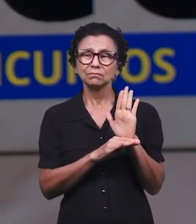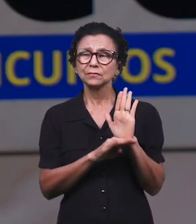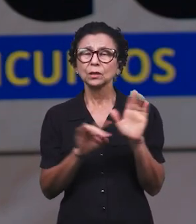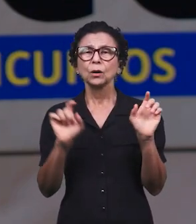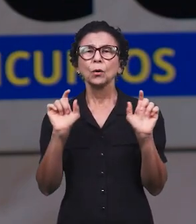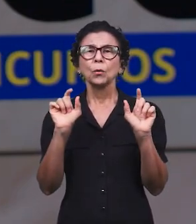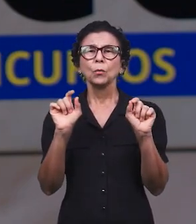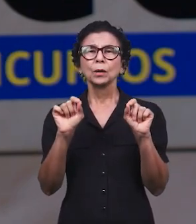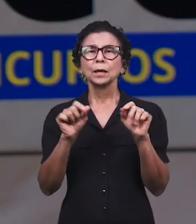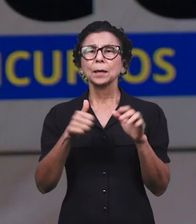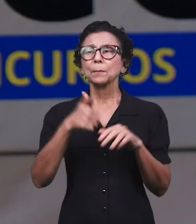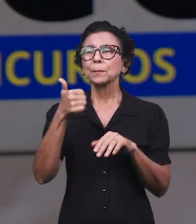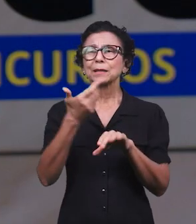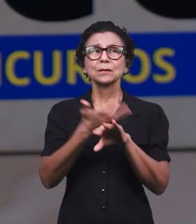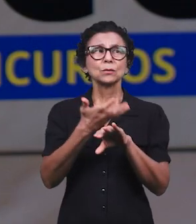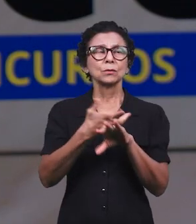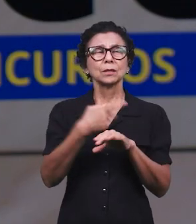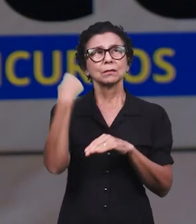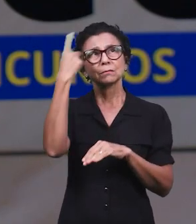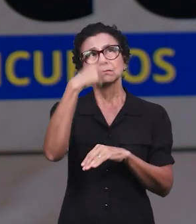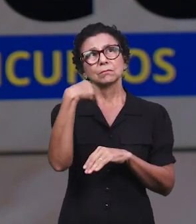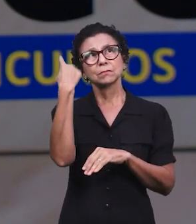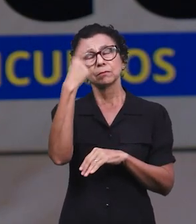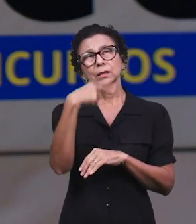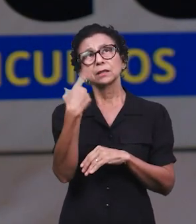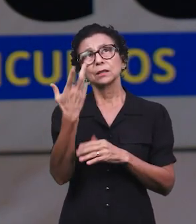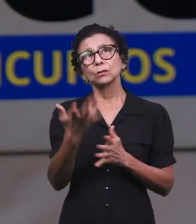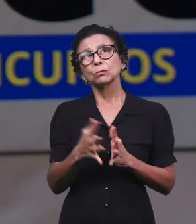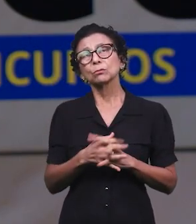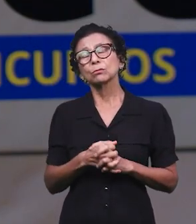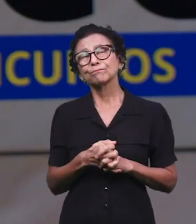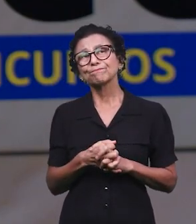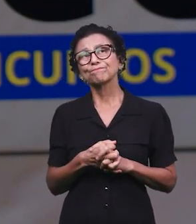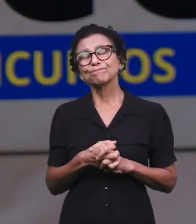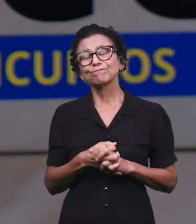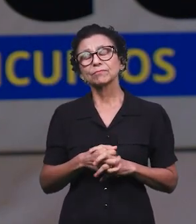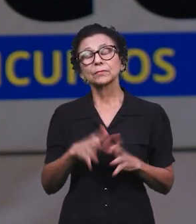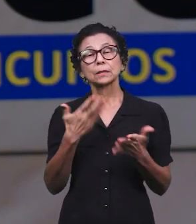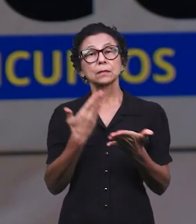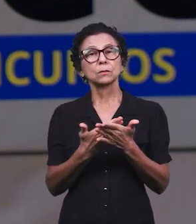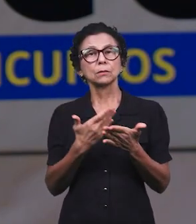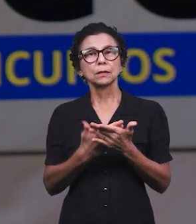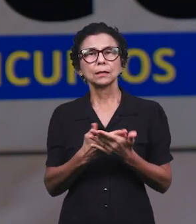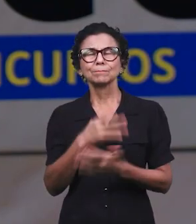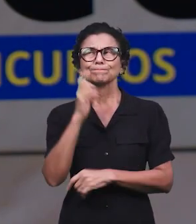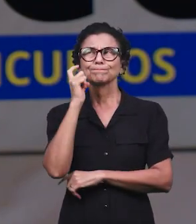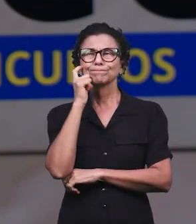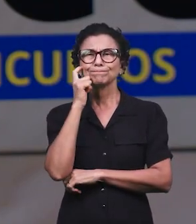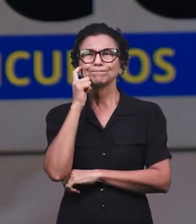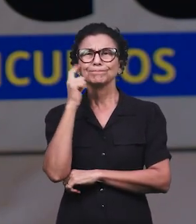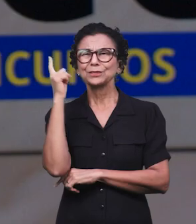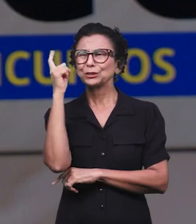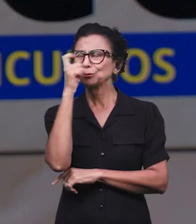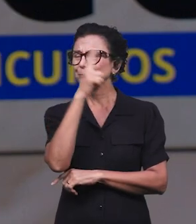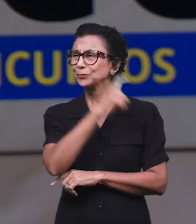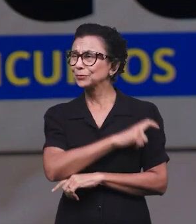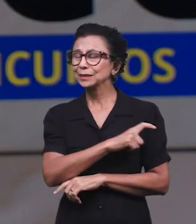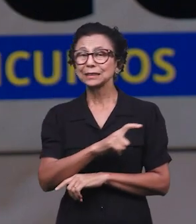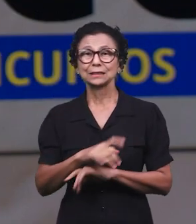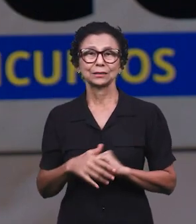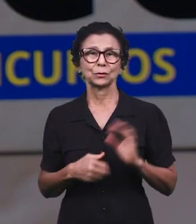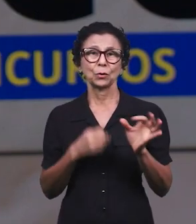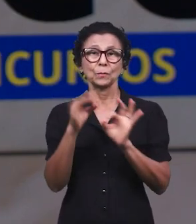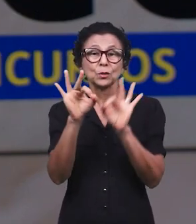estudo primeiro? Quanto tempo de estudar que eu vou separar para estudar, né? Isso é uma dificuldade grande de quem